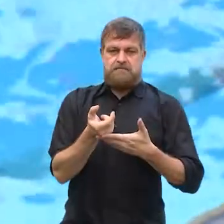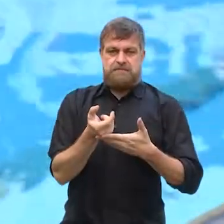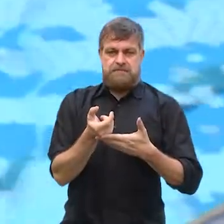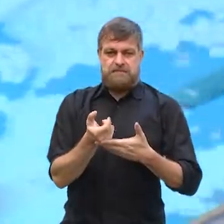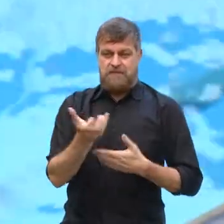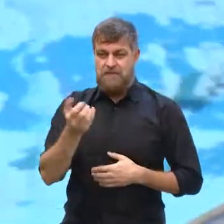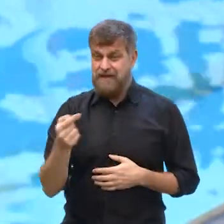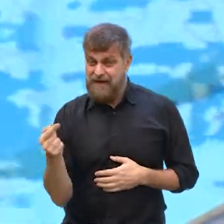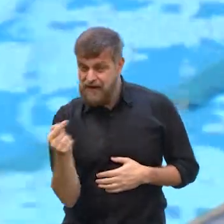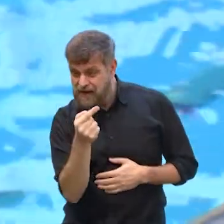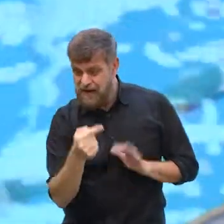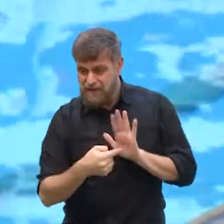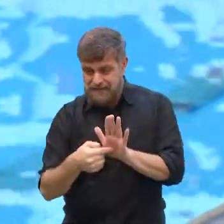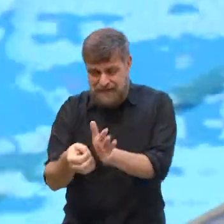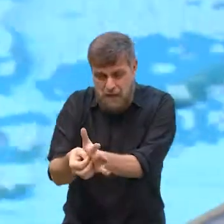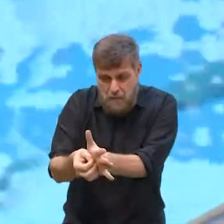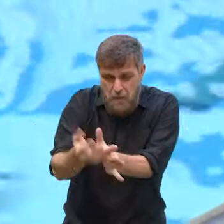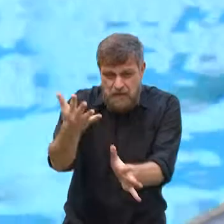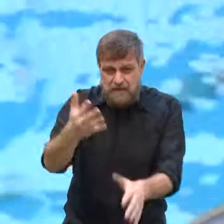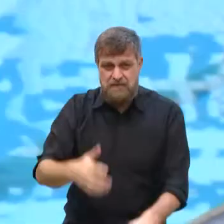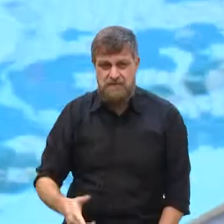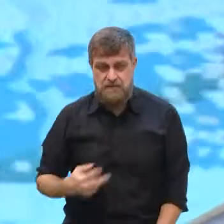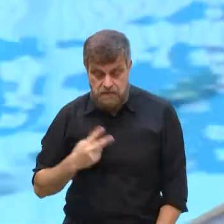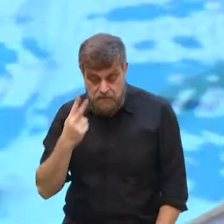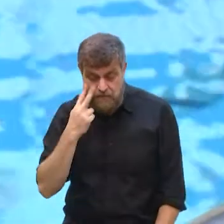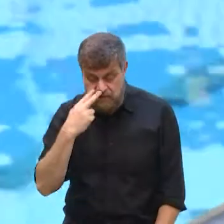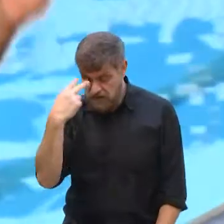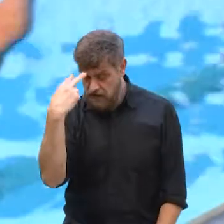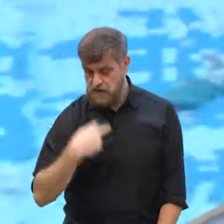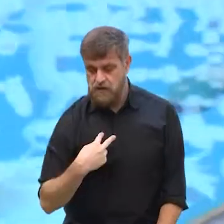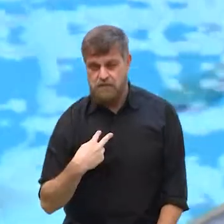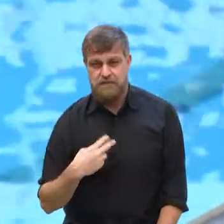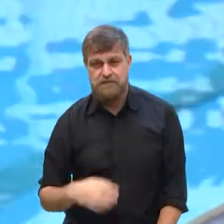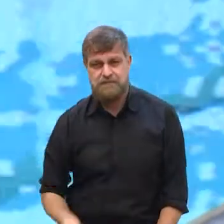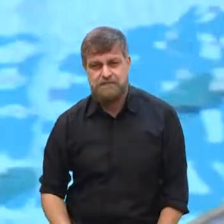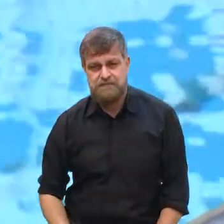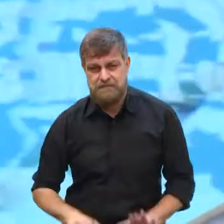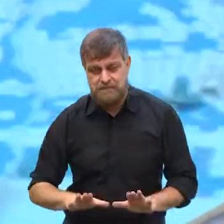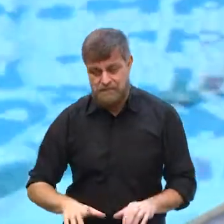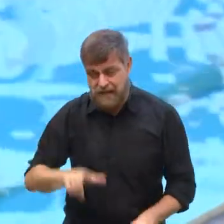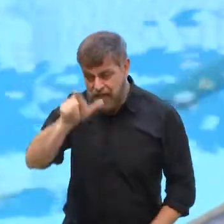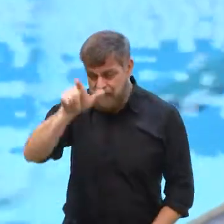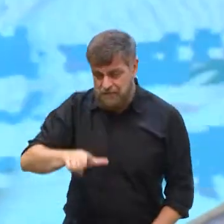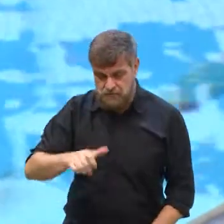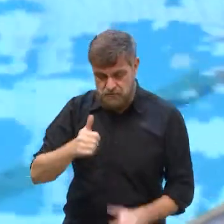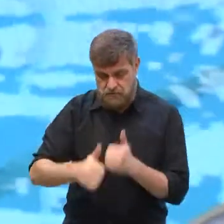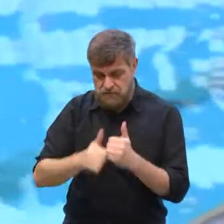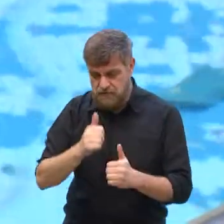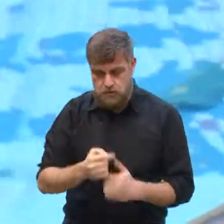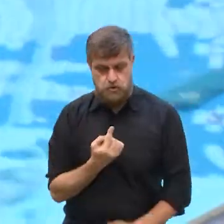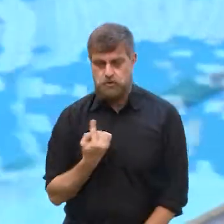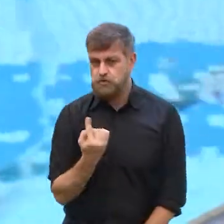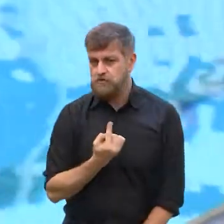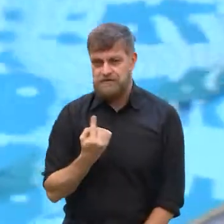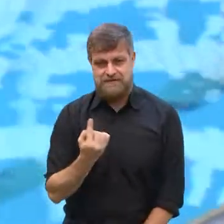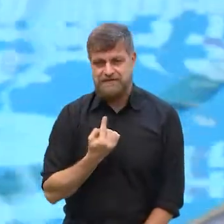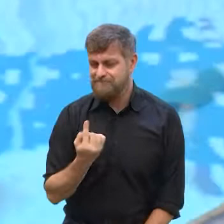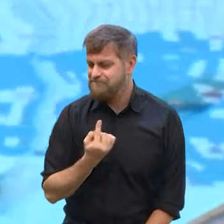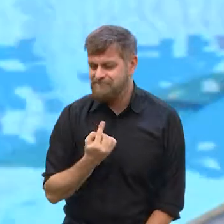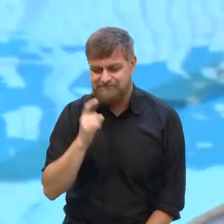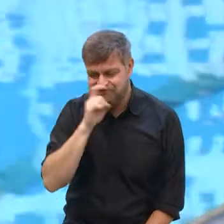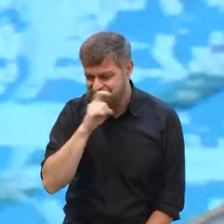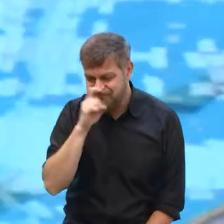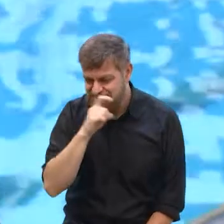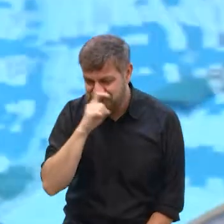quero dizer assim que por muitas vezes, né, só vai me ver mesmo, mas que o atleta ele não se faz sozinho, né? Eu